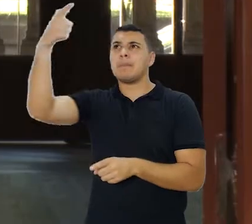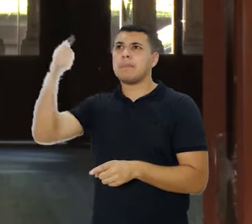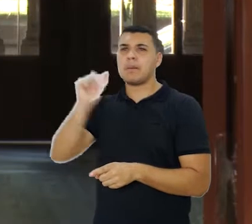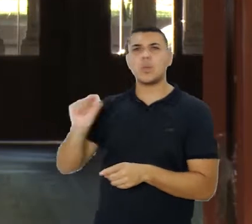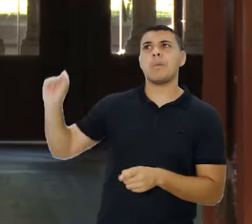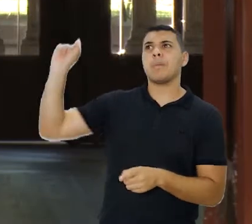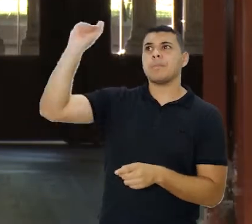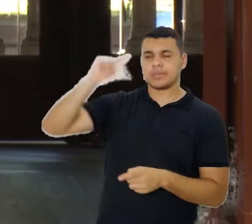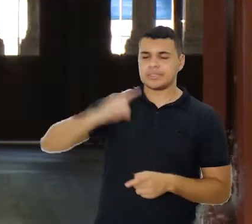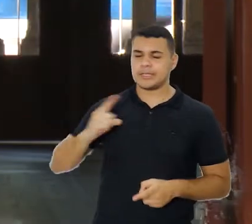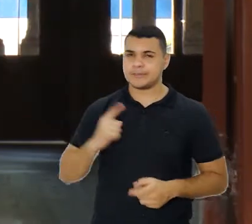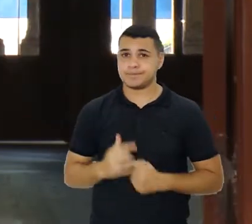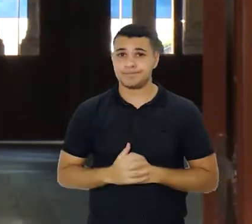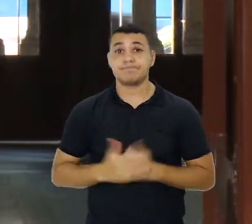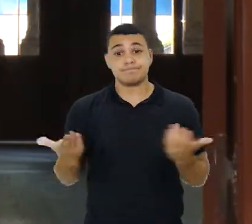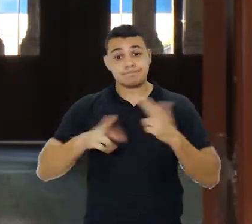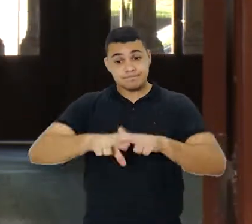Saara.